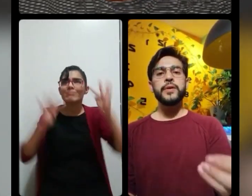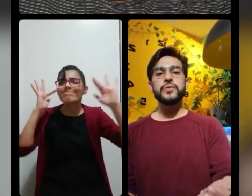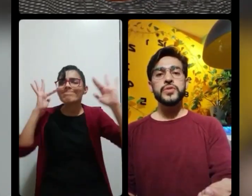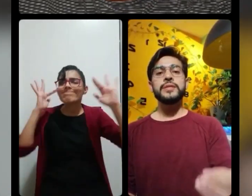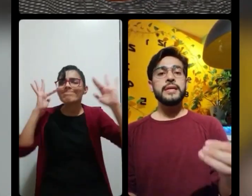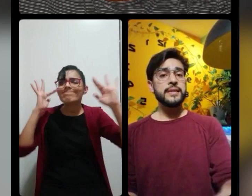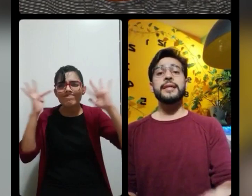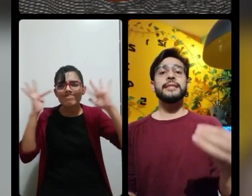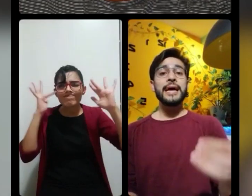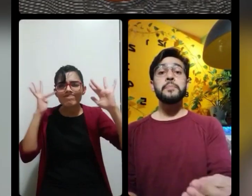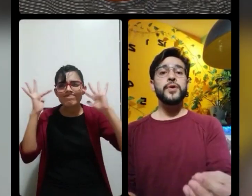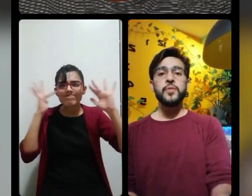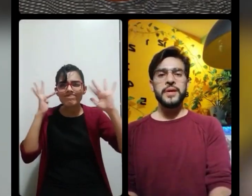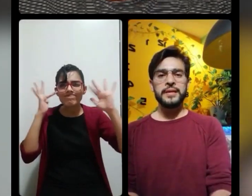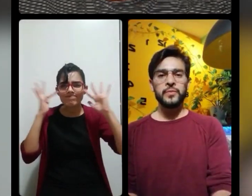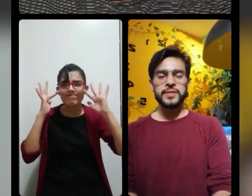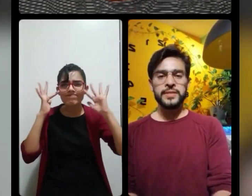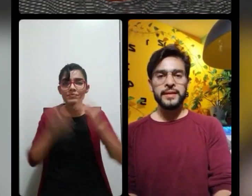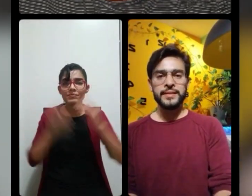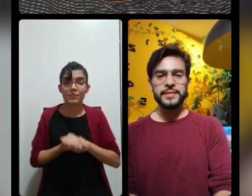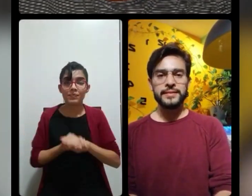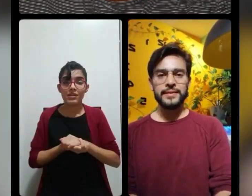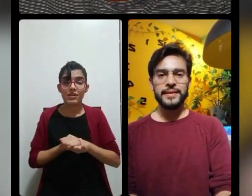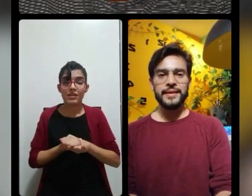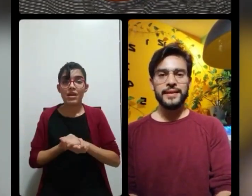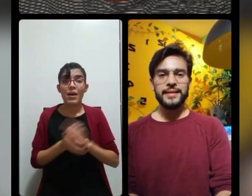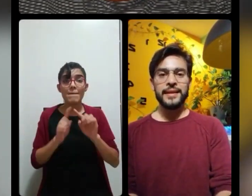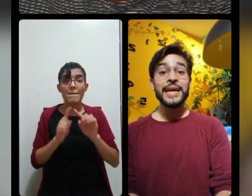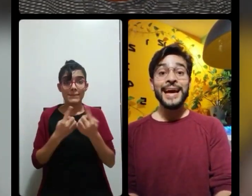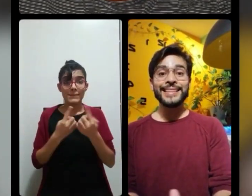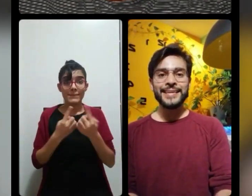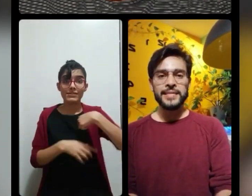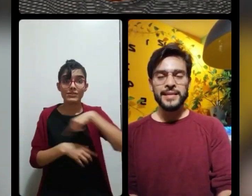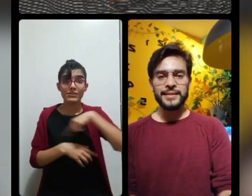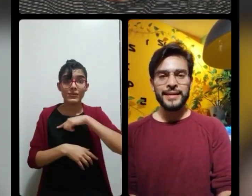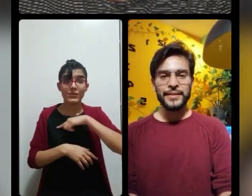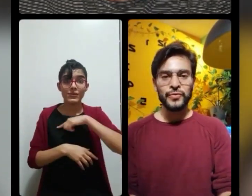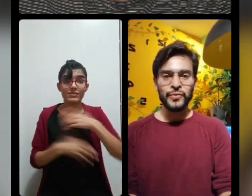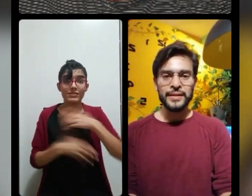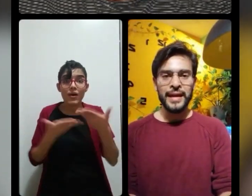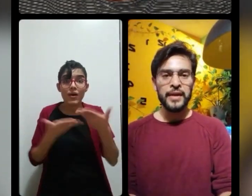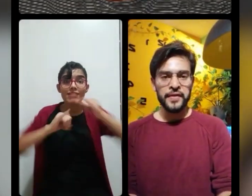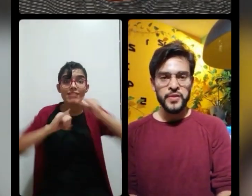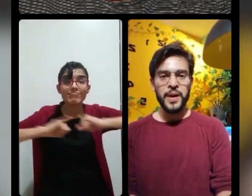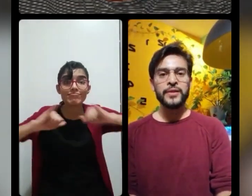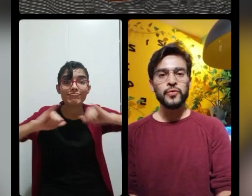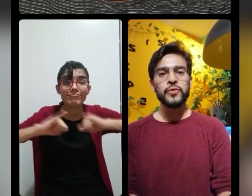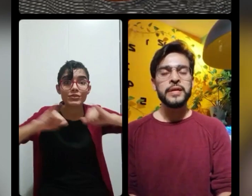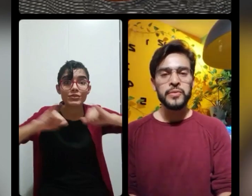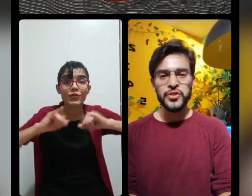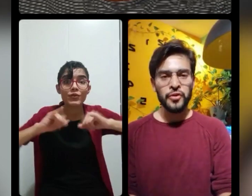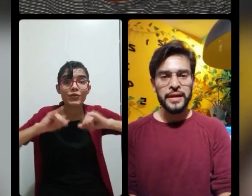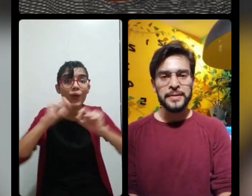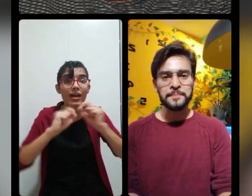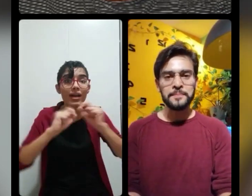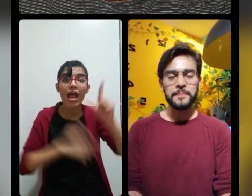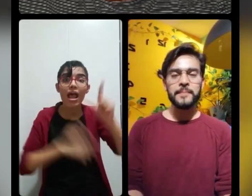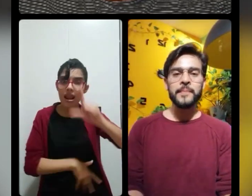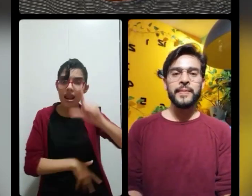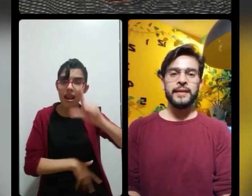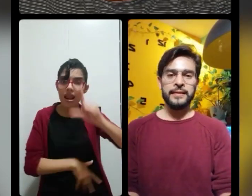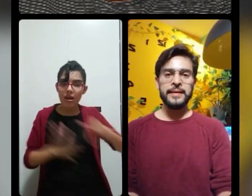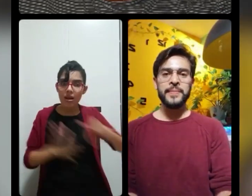literatura que é produzida e criada na própria língua de sinais. Né? Cadê essa literatura? Ela faz parte do currículo